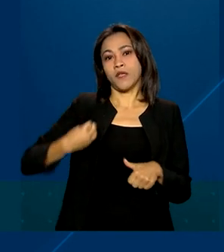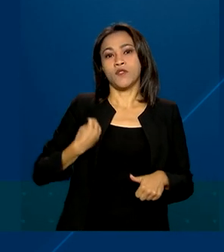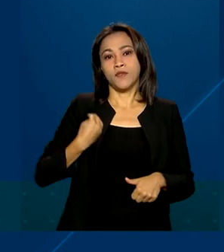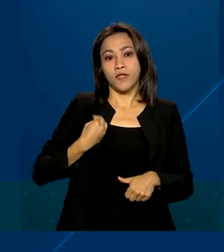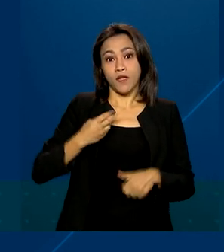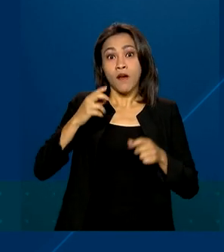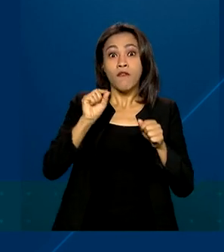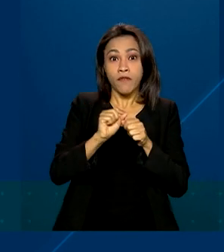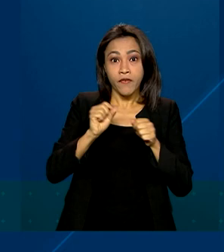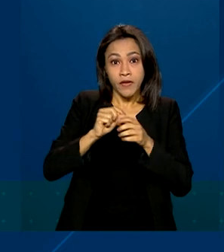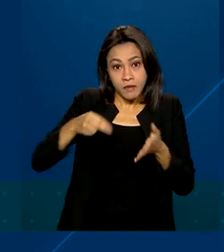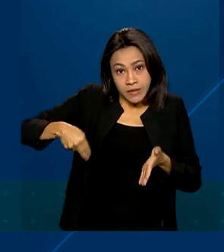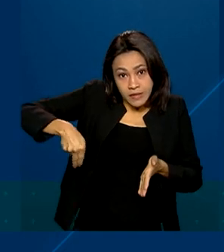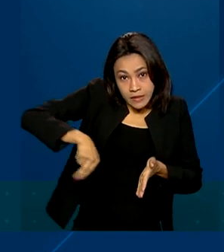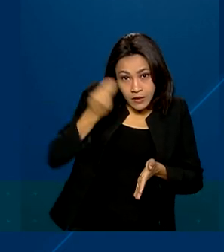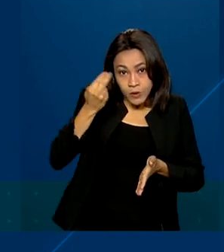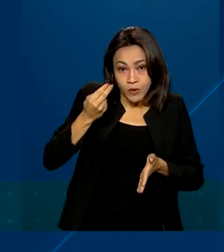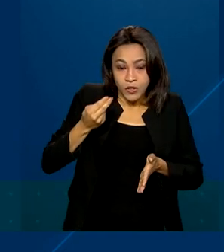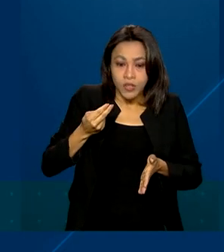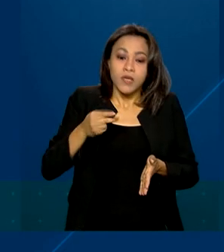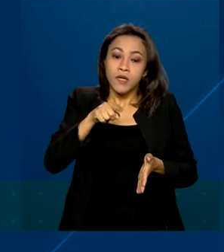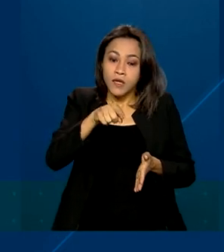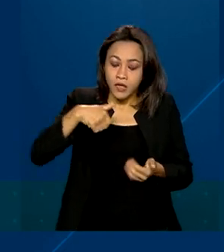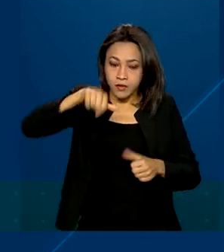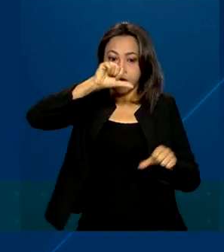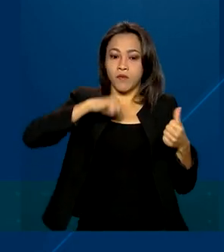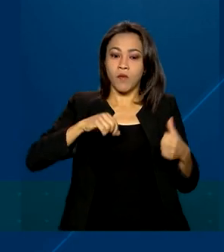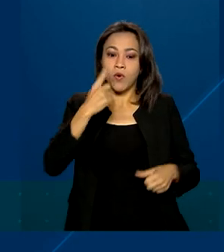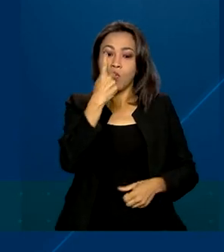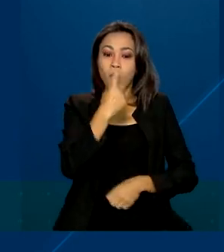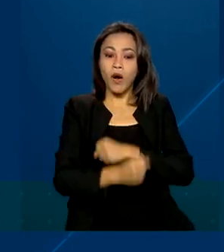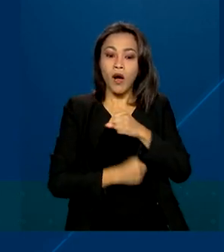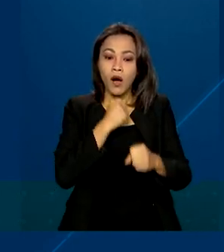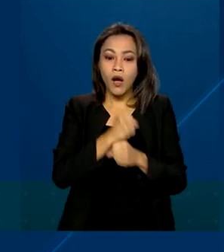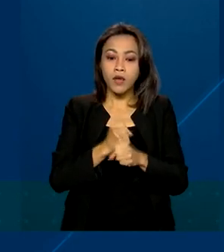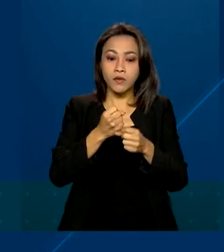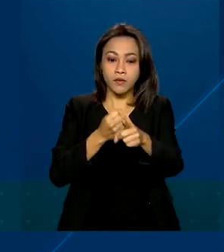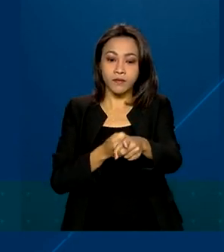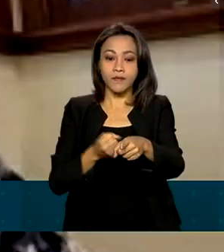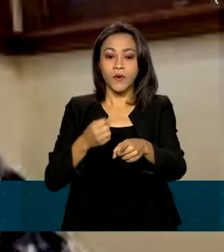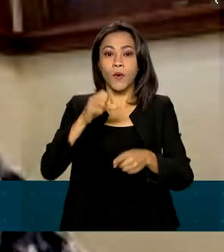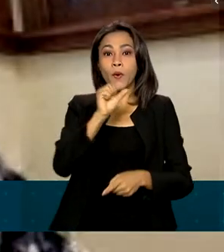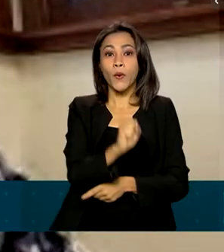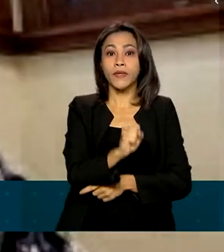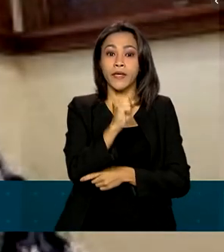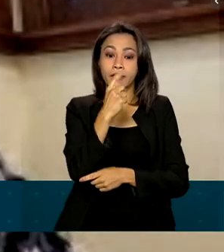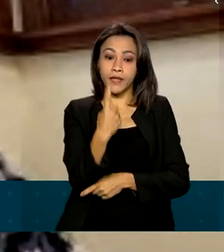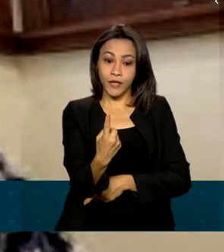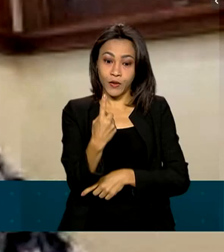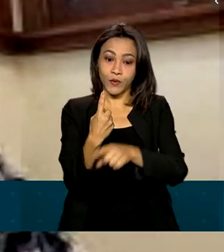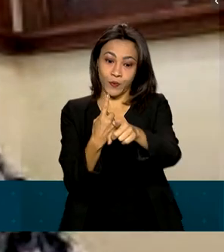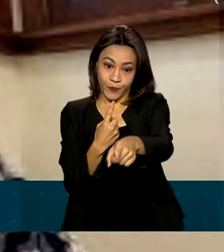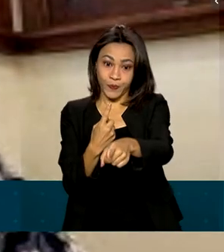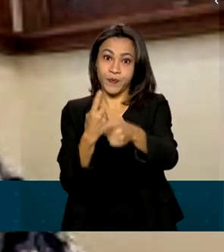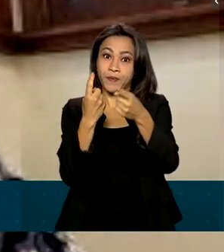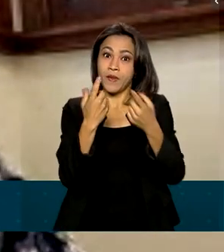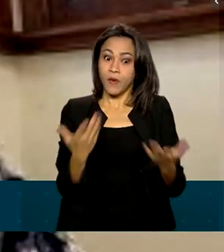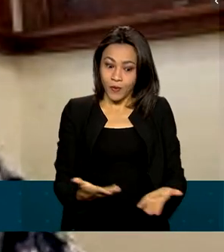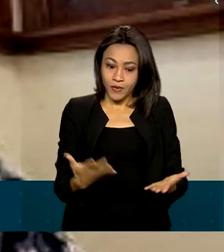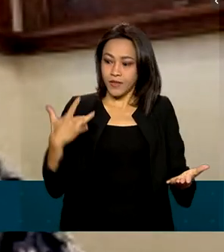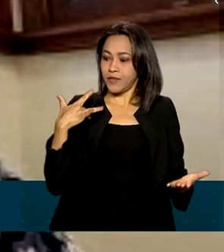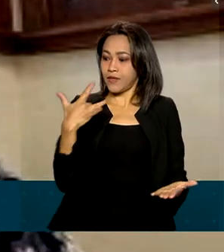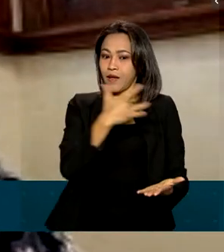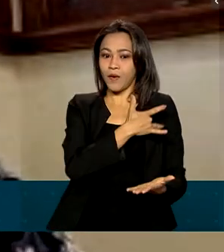cirurgia bariátrica foi o início da transformação em um ano ela perdeu 81kg hoje ela tem muito mais